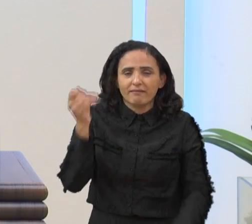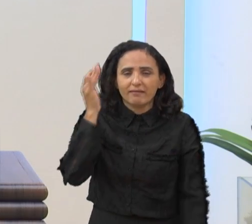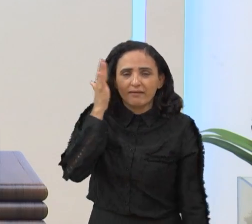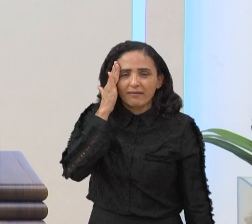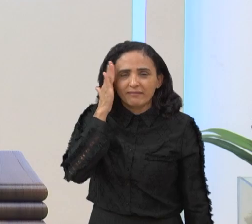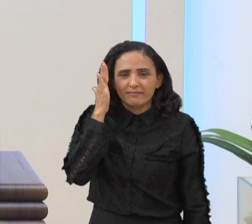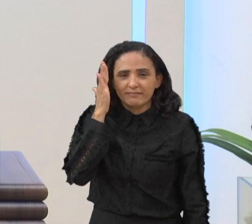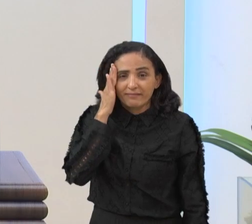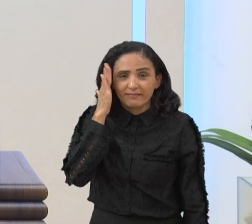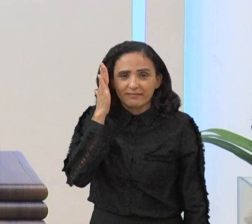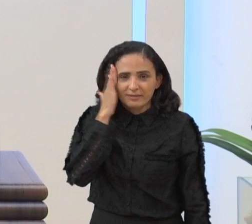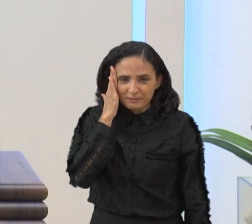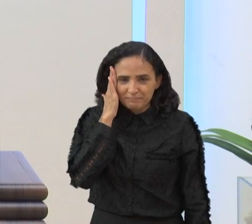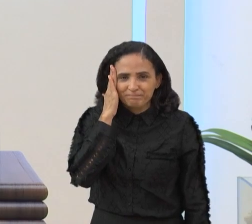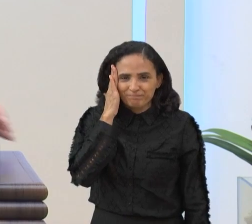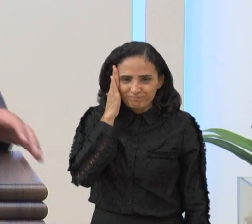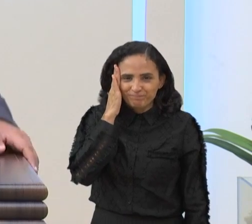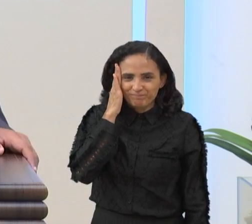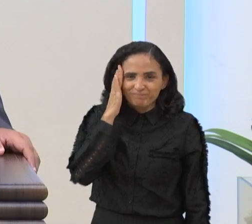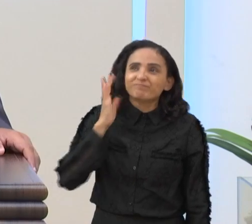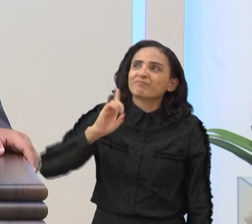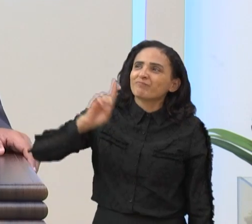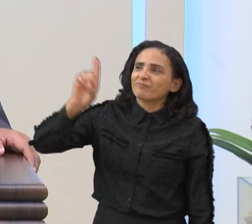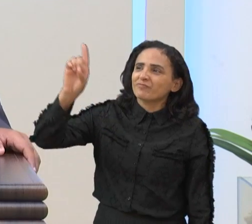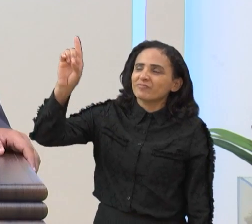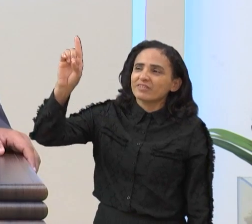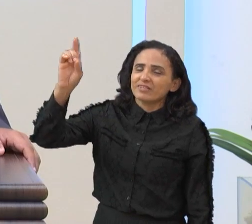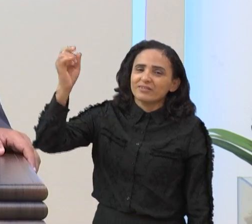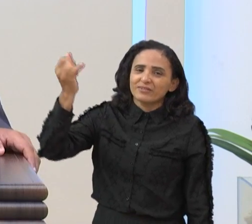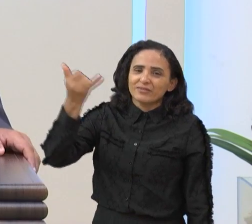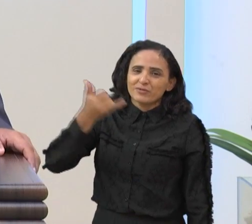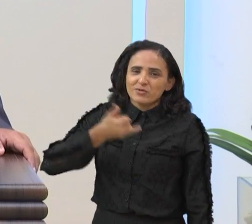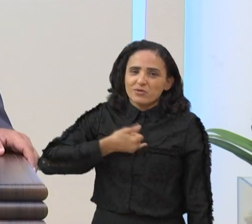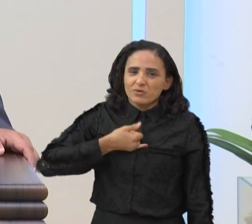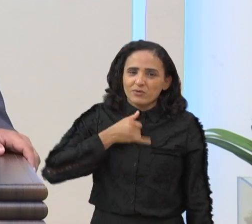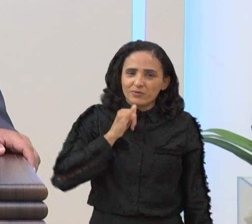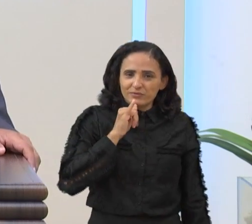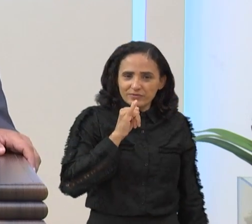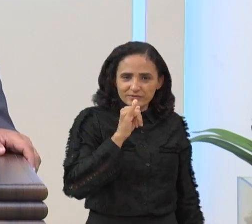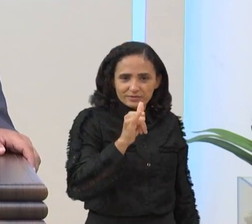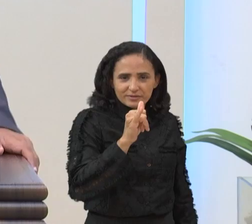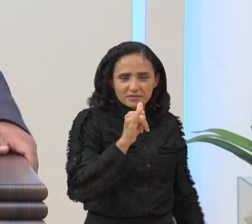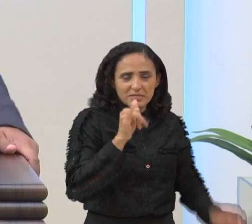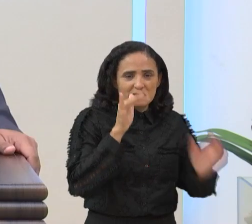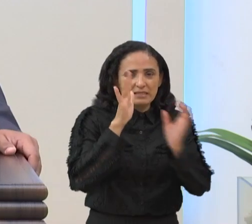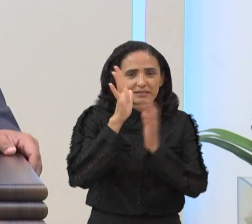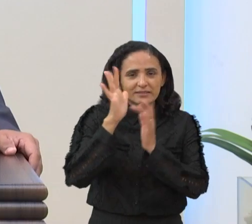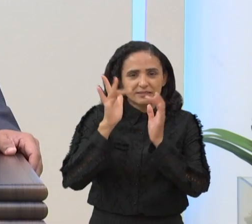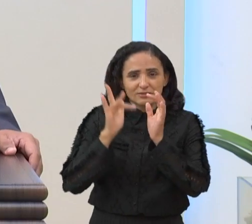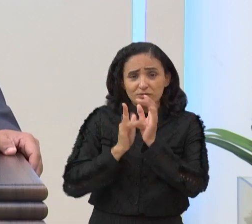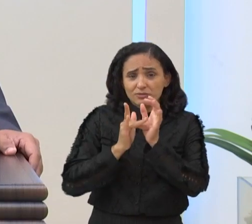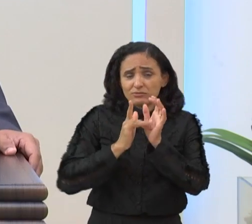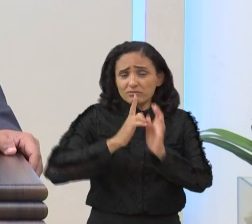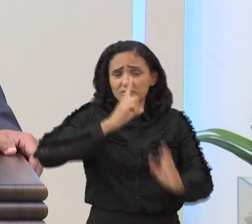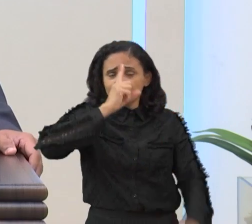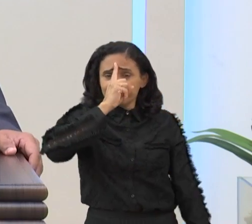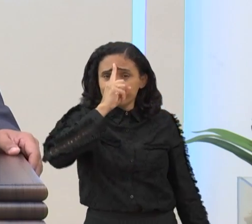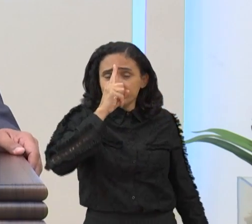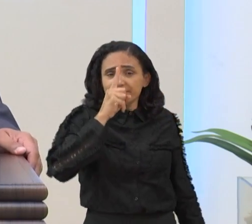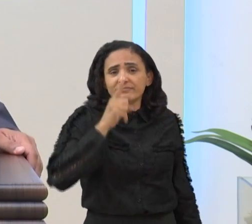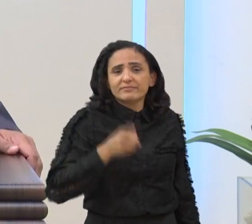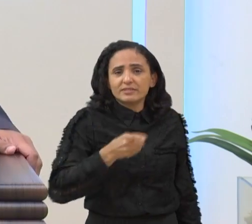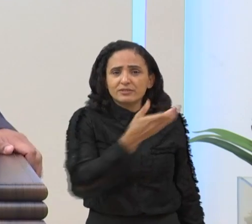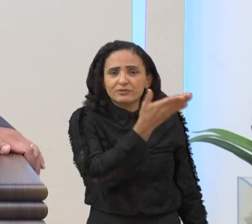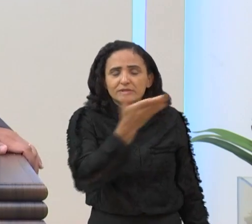entender o que Deus está falando com você, o que Jesus está te ordenando. Você,